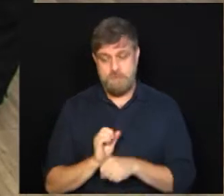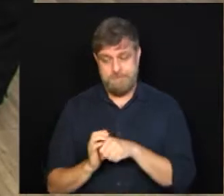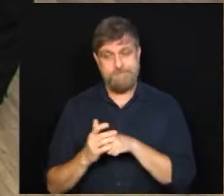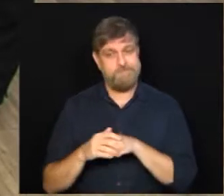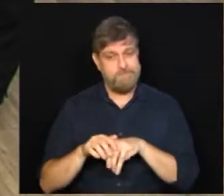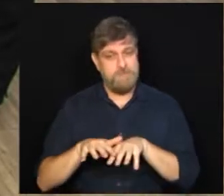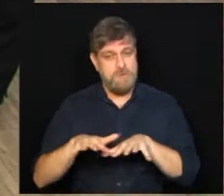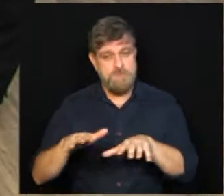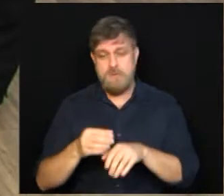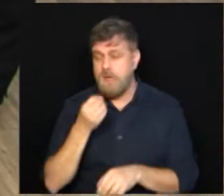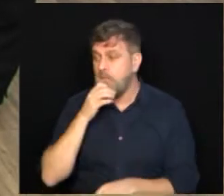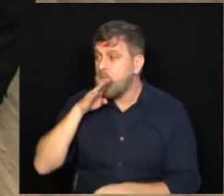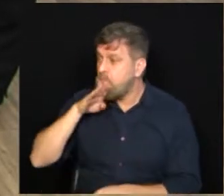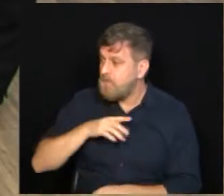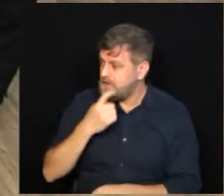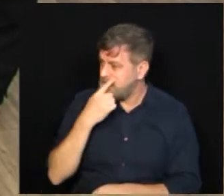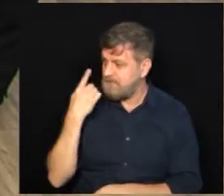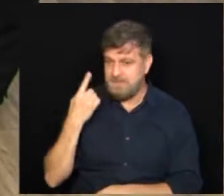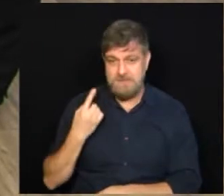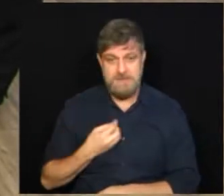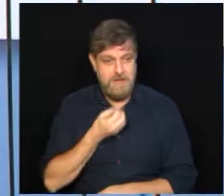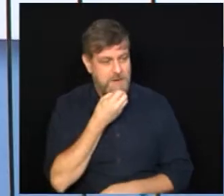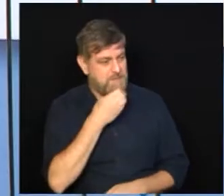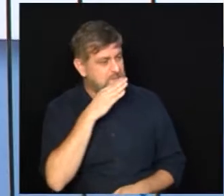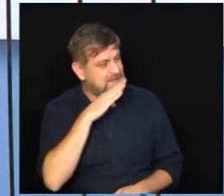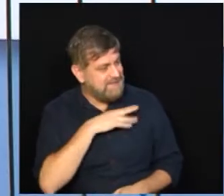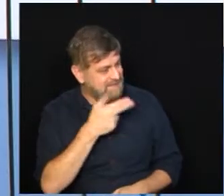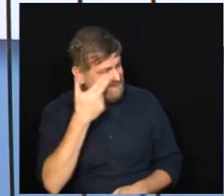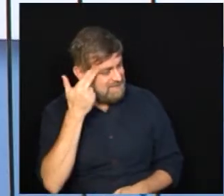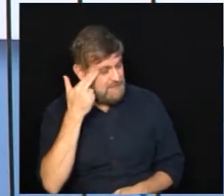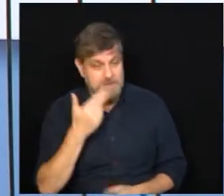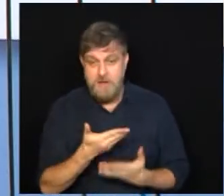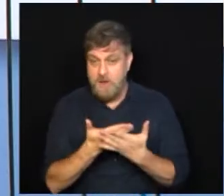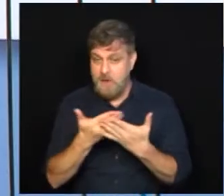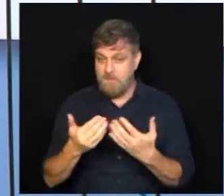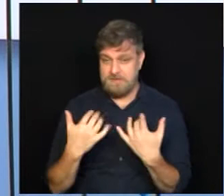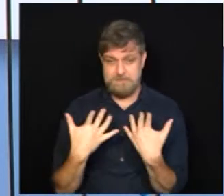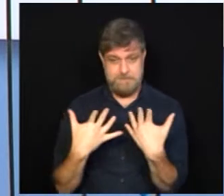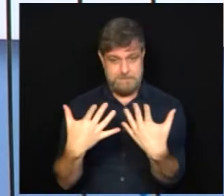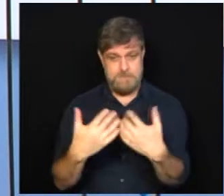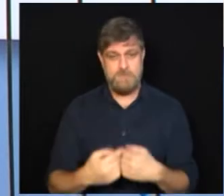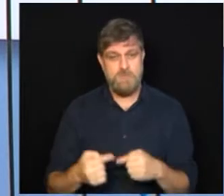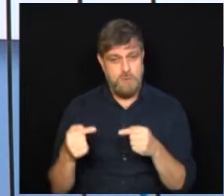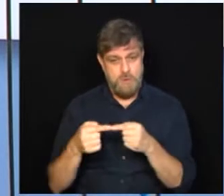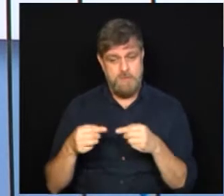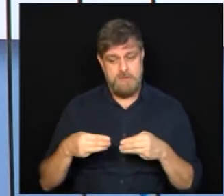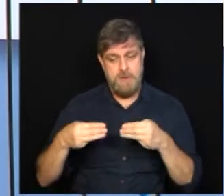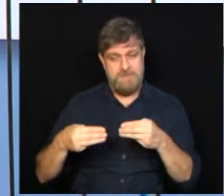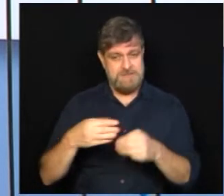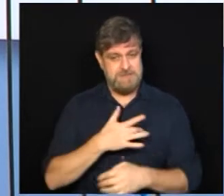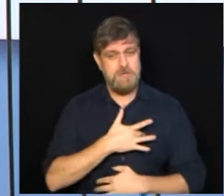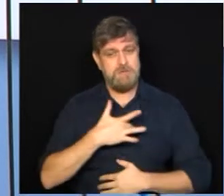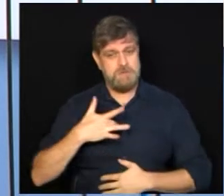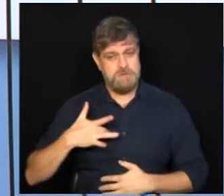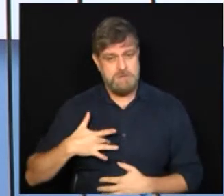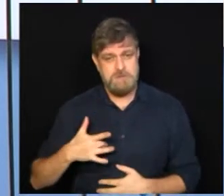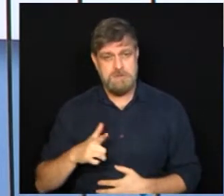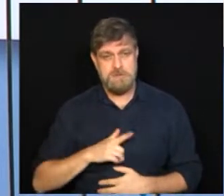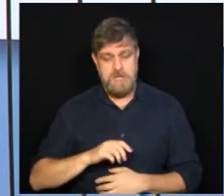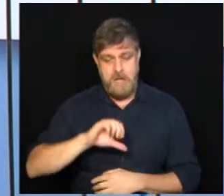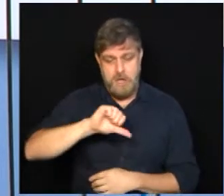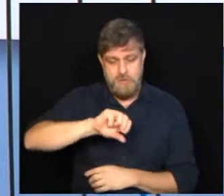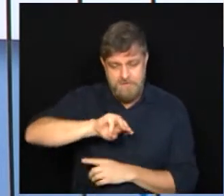Covid-19. Boa tarde, Mina. Boa tarde, Gabriel. Boa tarde a você aí de casa. E olha só, de acordo com o Ministério da Saúde, são